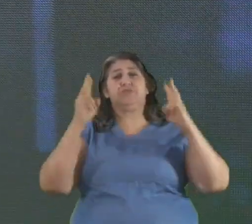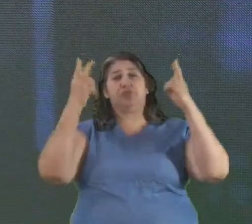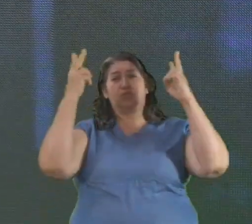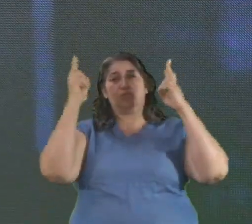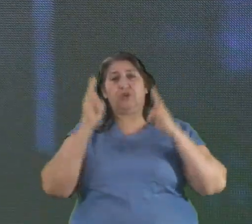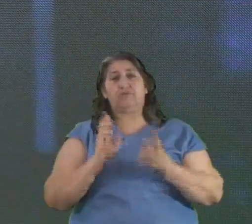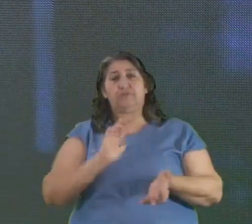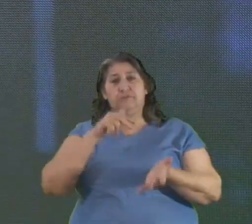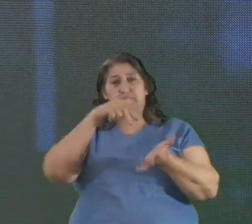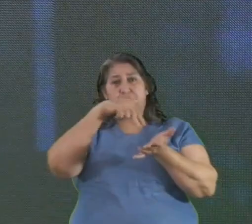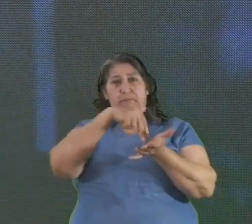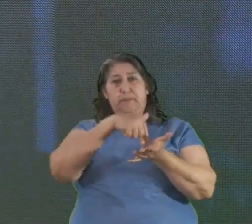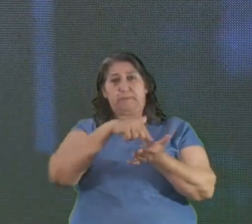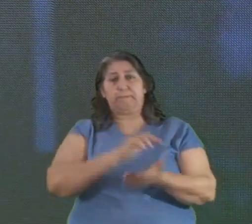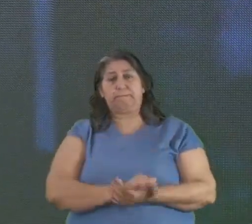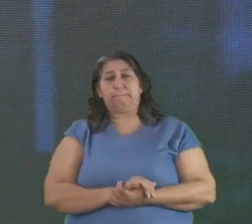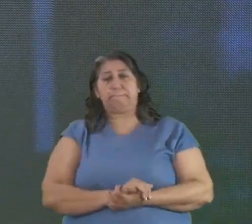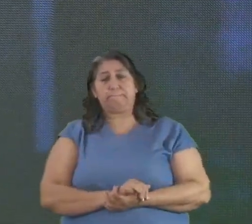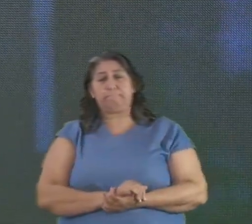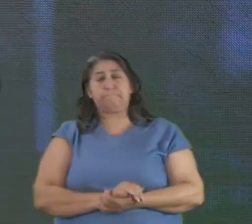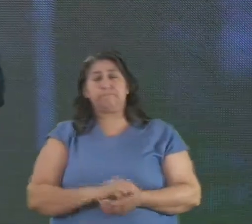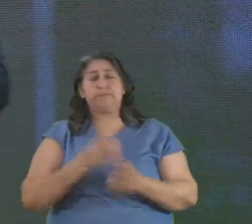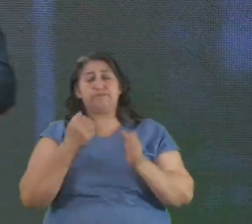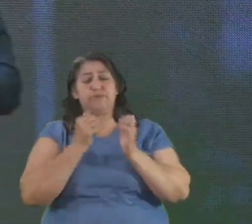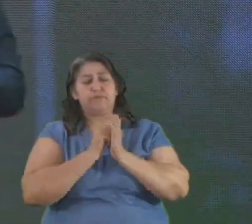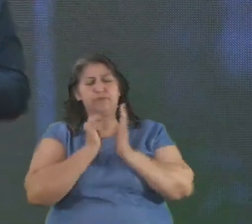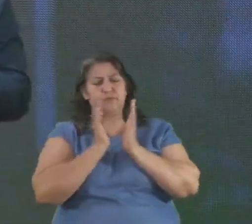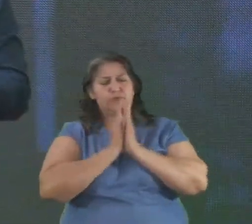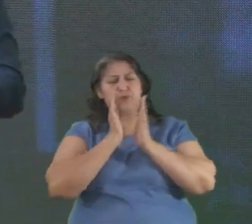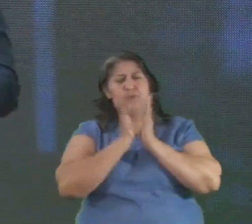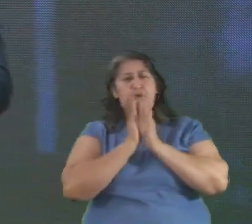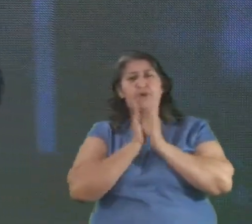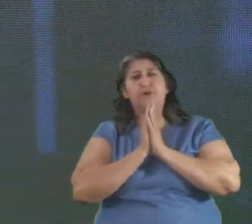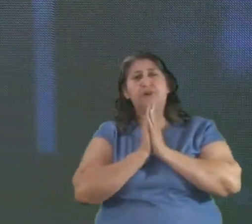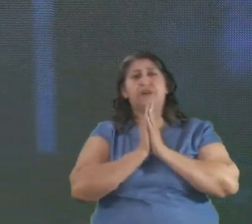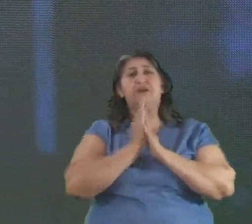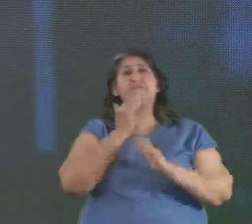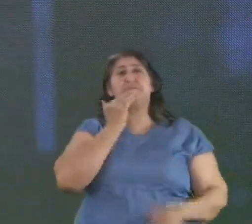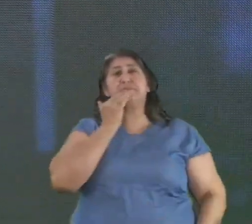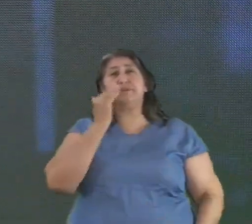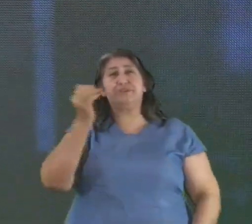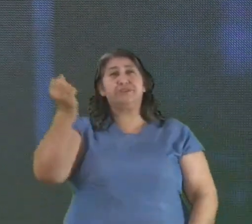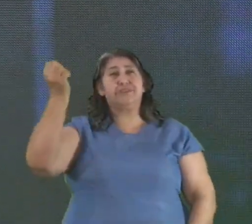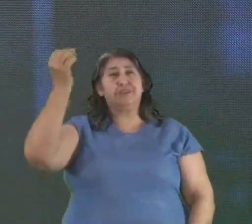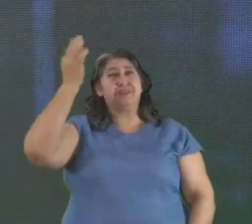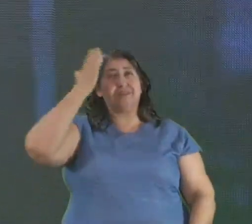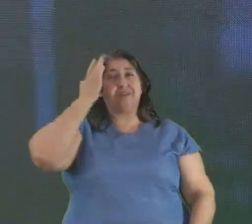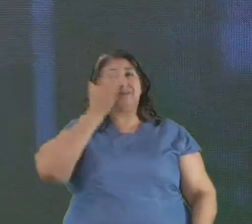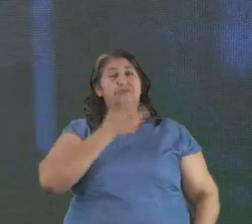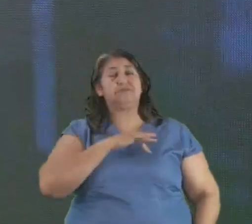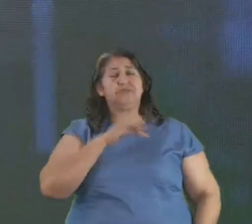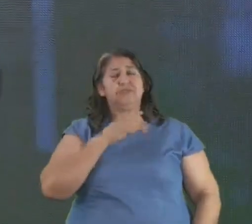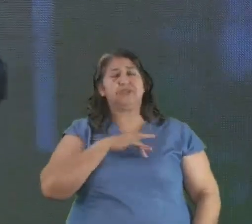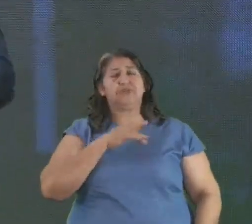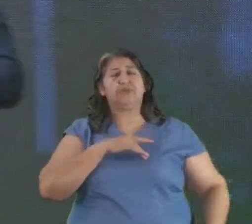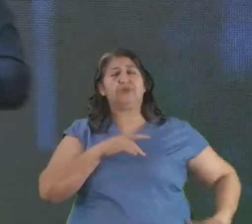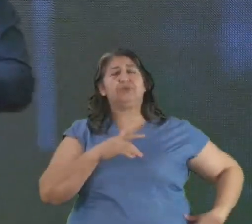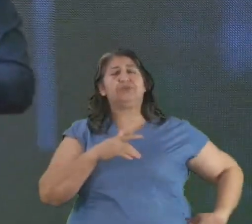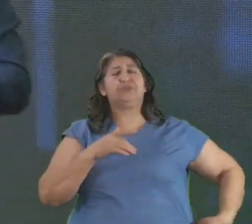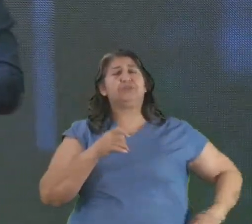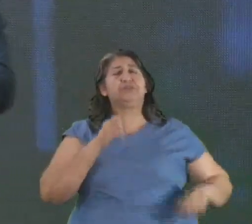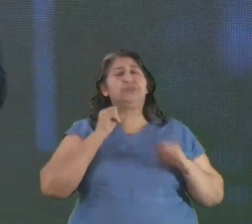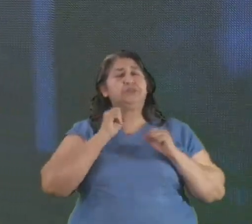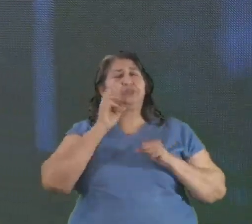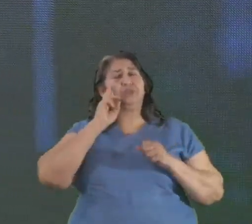presença do Senhor. Nós vamos orar ao nosso Deus, pedindo a graça e a misericórdia dEle, para que o